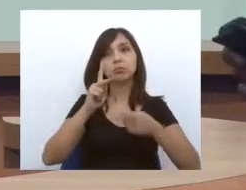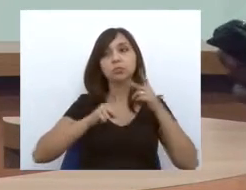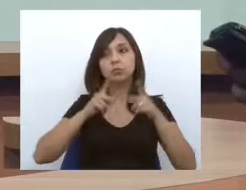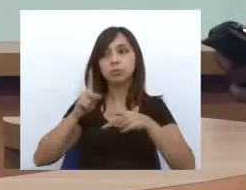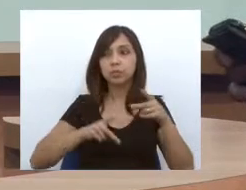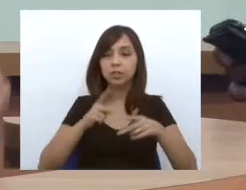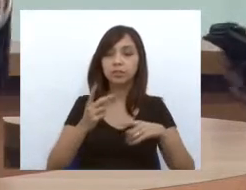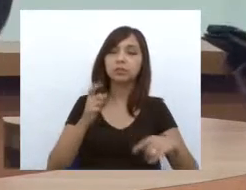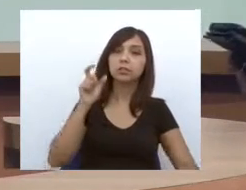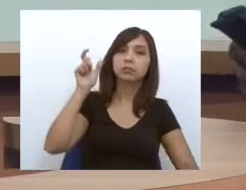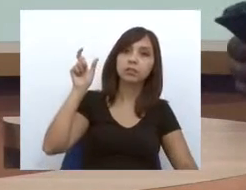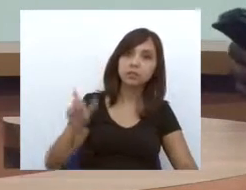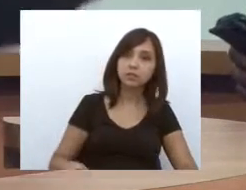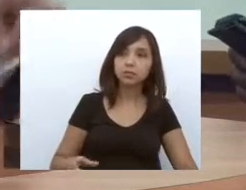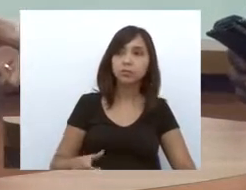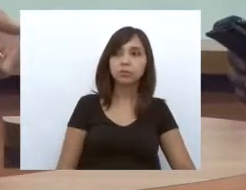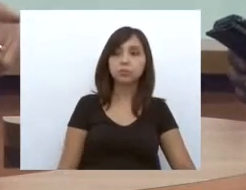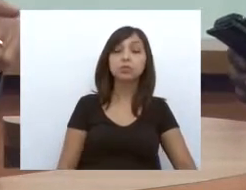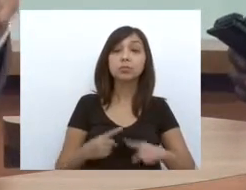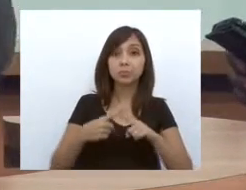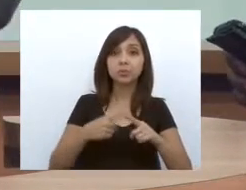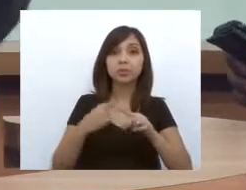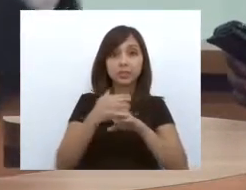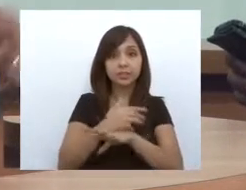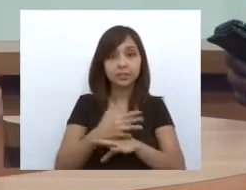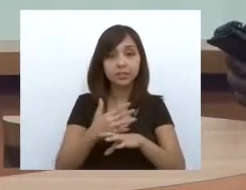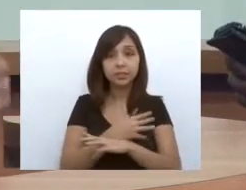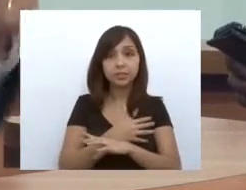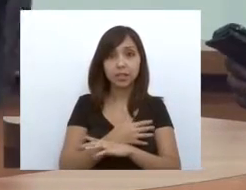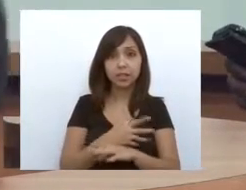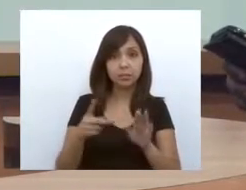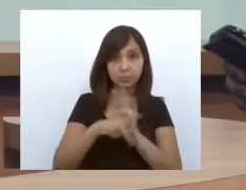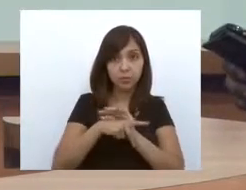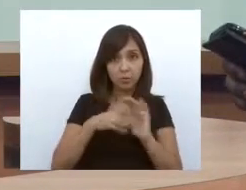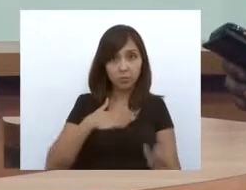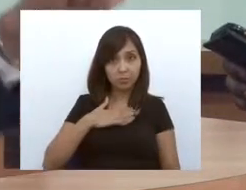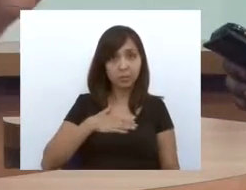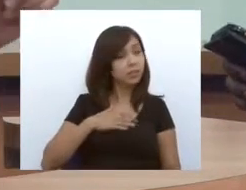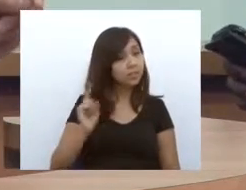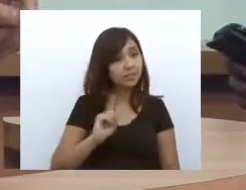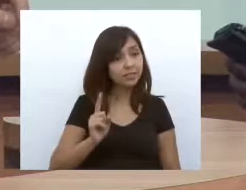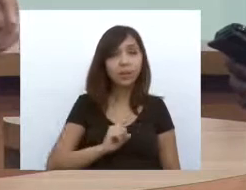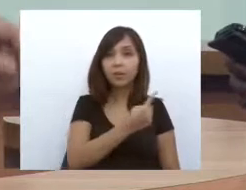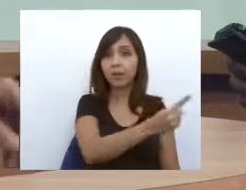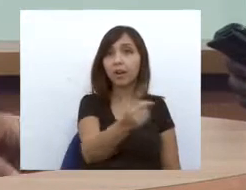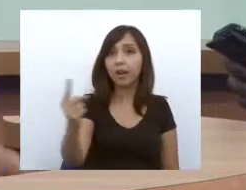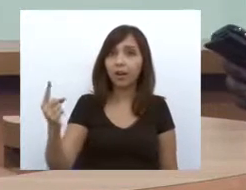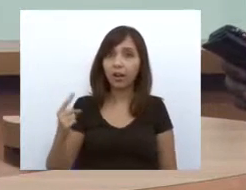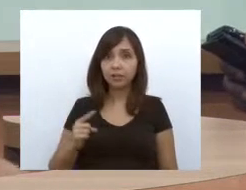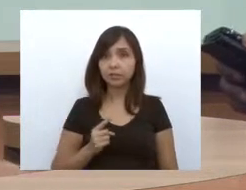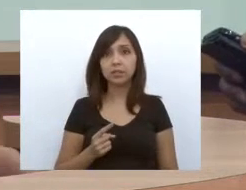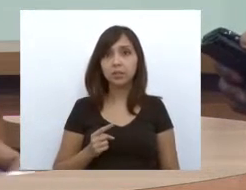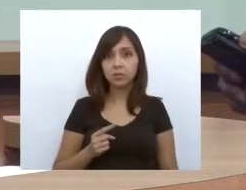do executivo, porque a cidade não é de ninguém, é de todas nós. Ninguém aqui é dono da cidade.